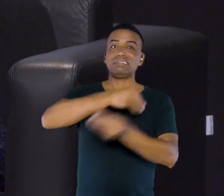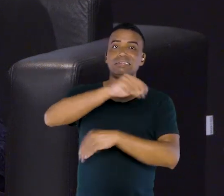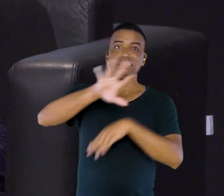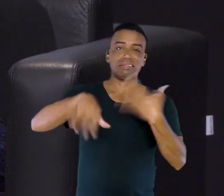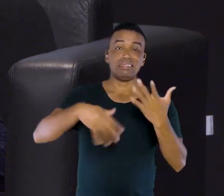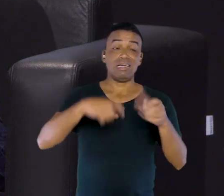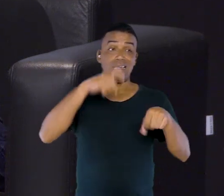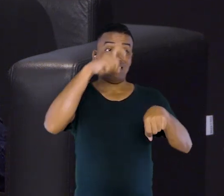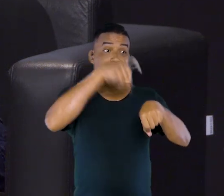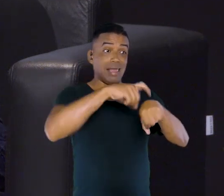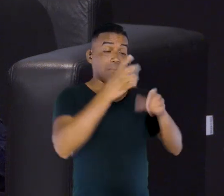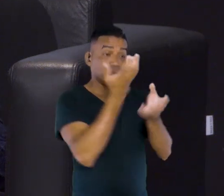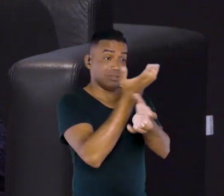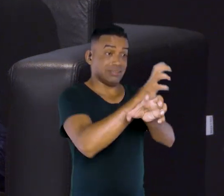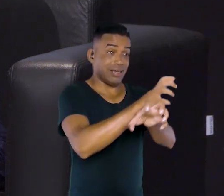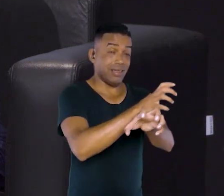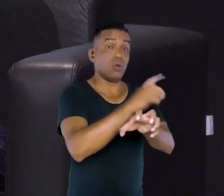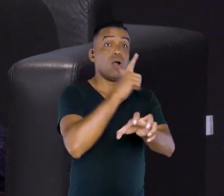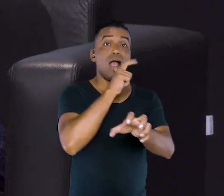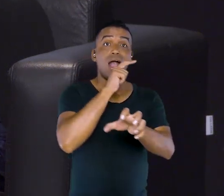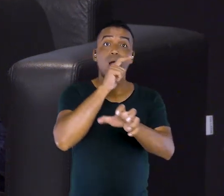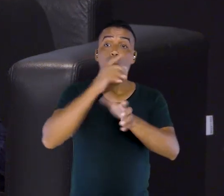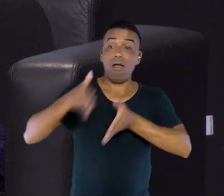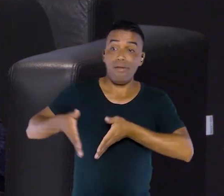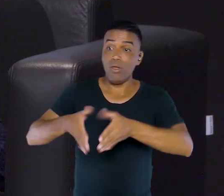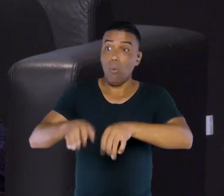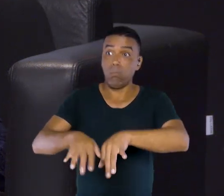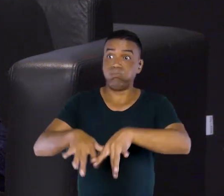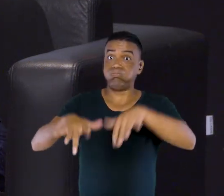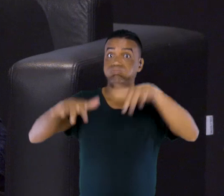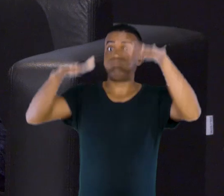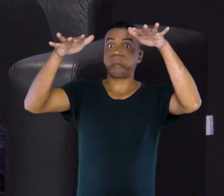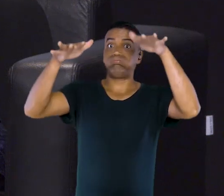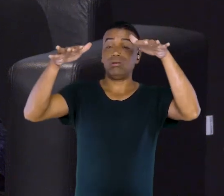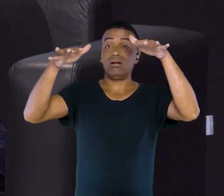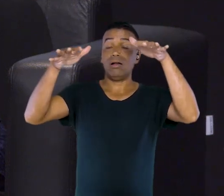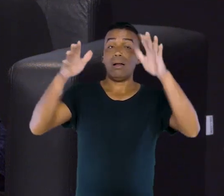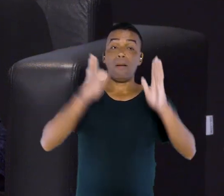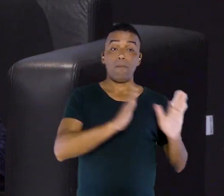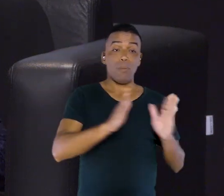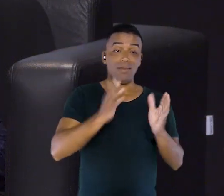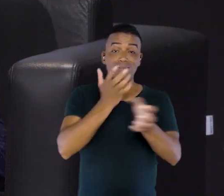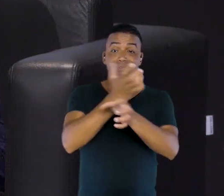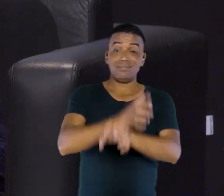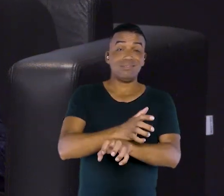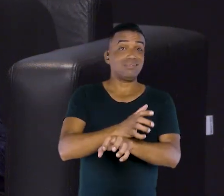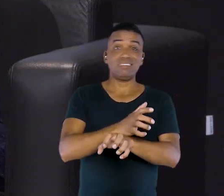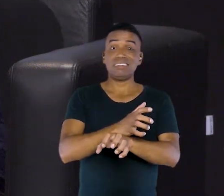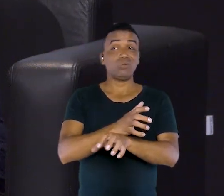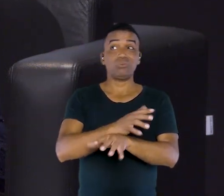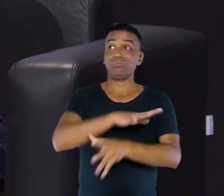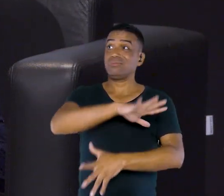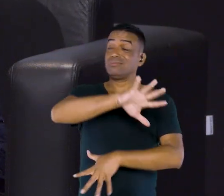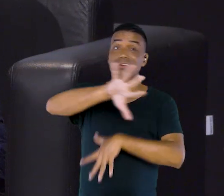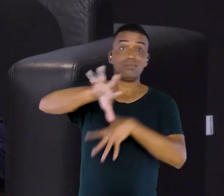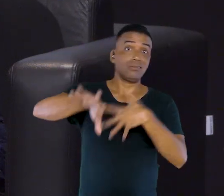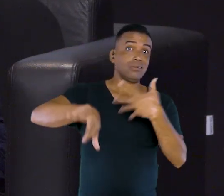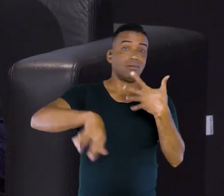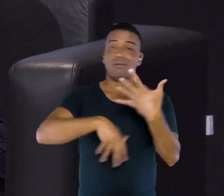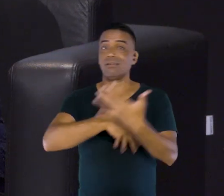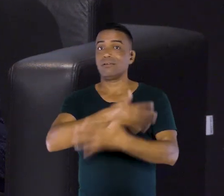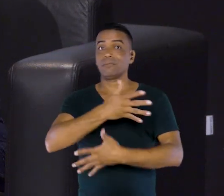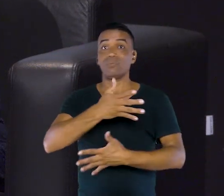o tempo da seca, o rio está grande. O tempo que era para estar seca, então complicou